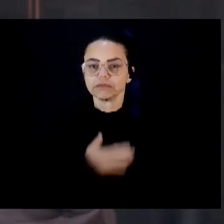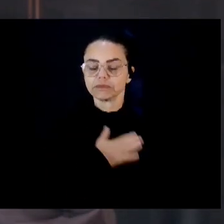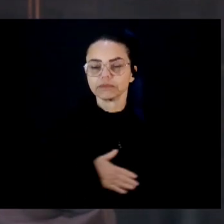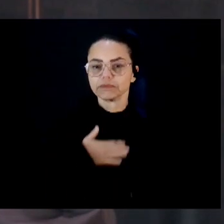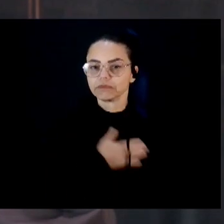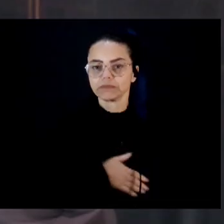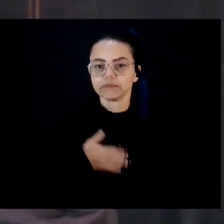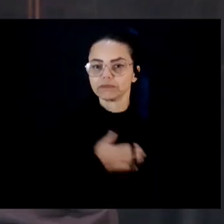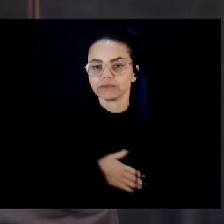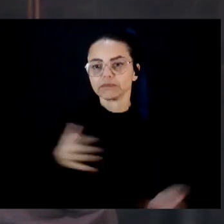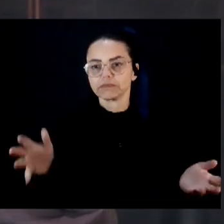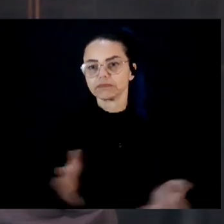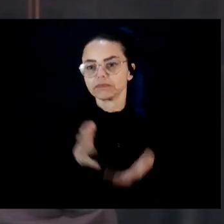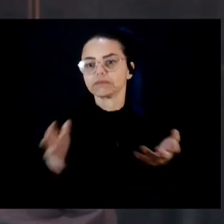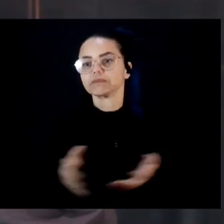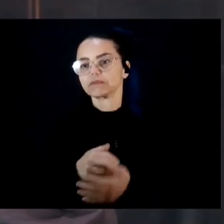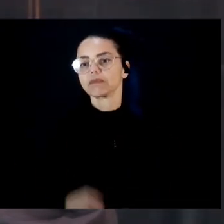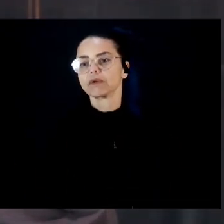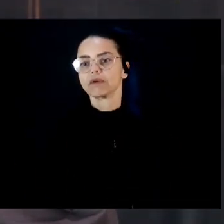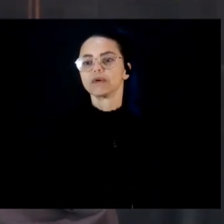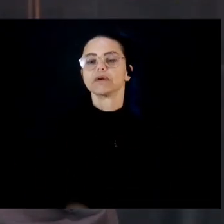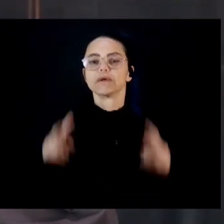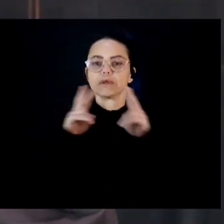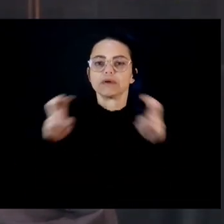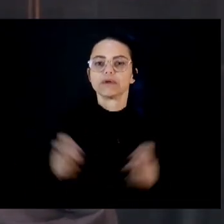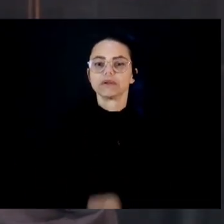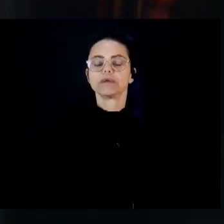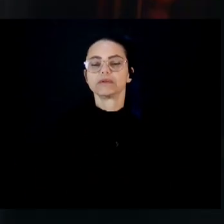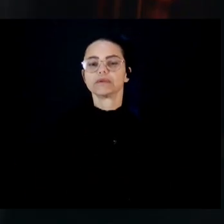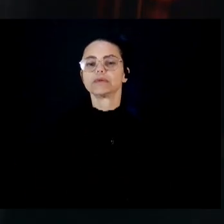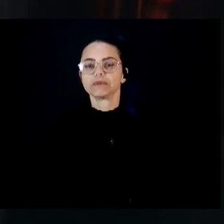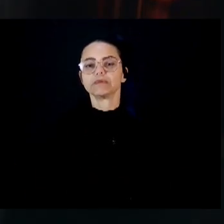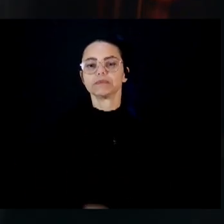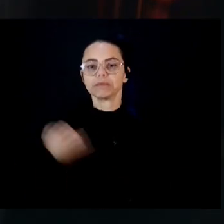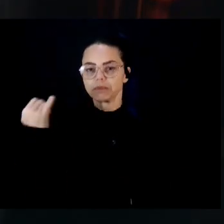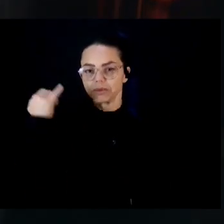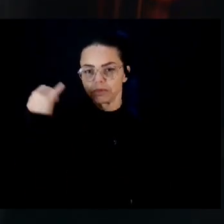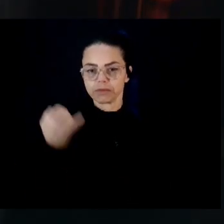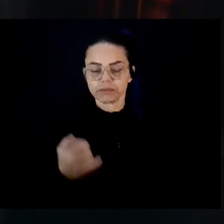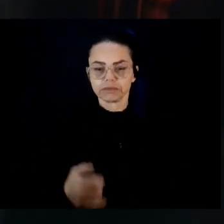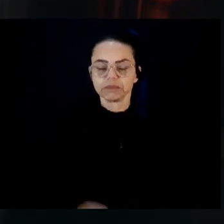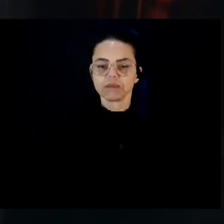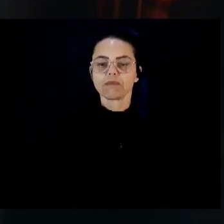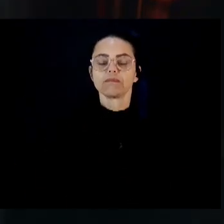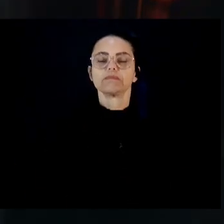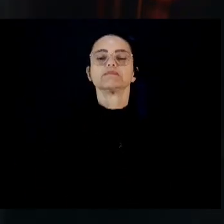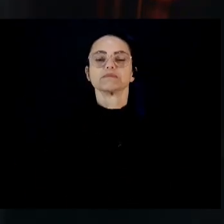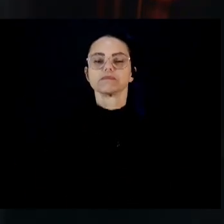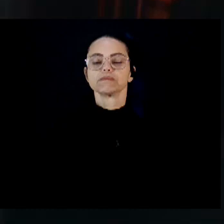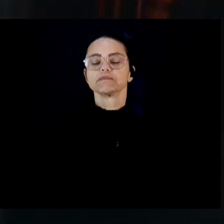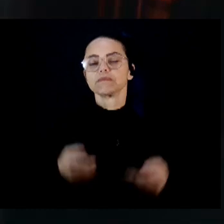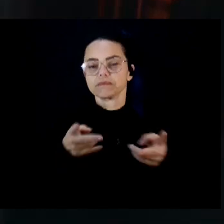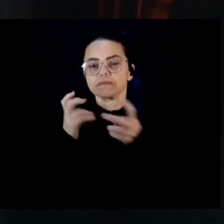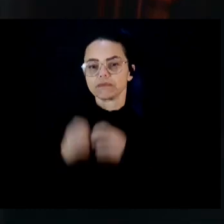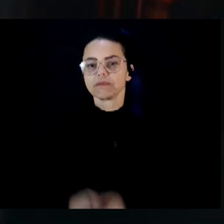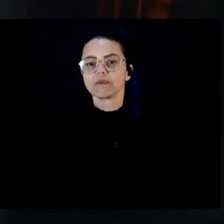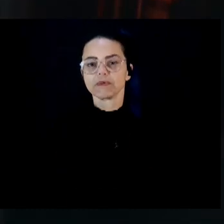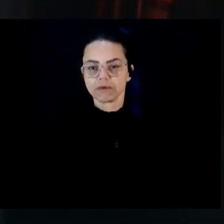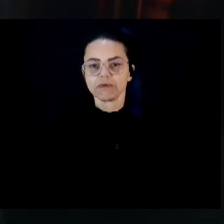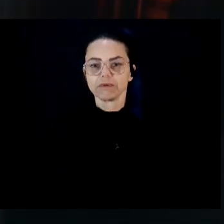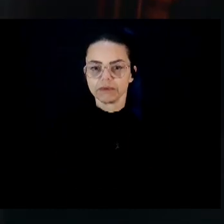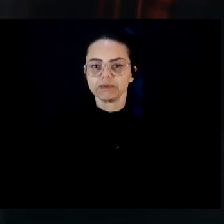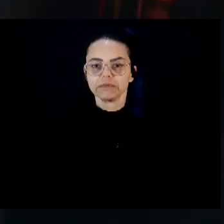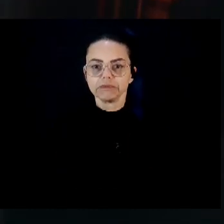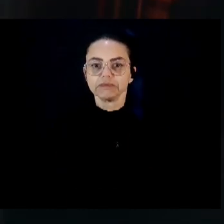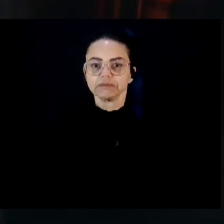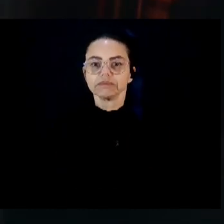com todos nesse tema tão atual, né? Exatamente. Você pode ver que nós estamos aqui bem